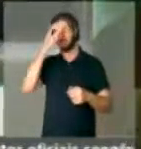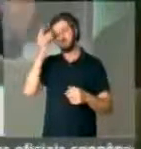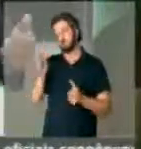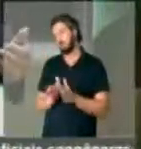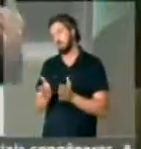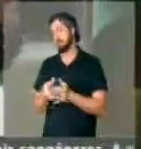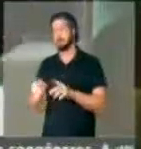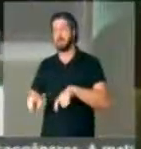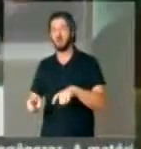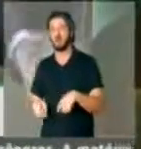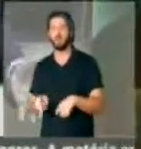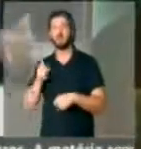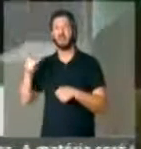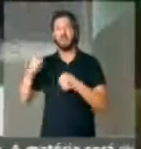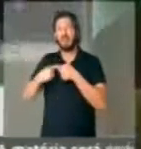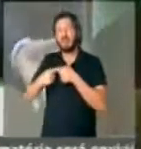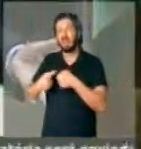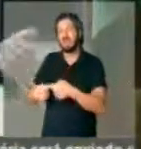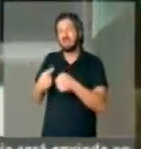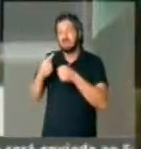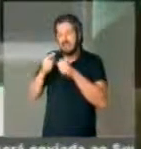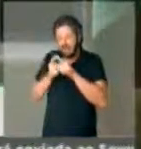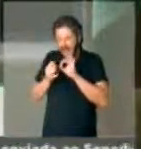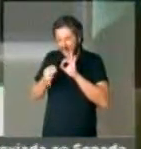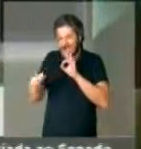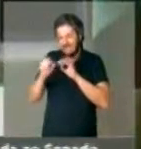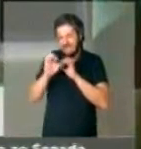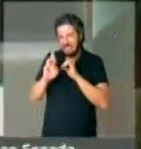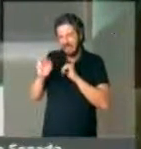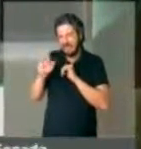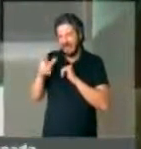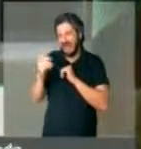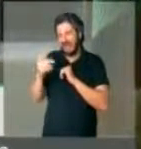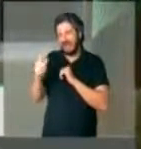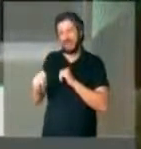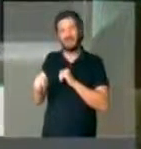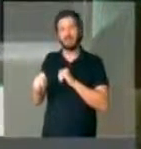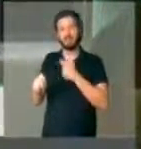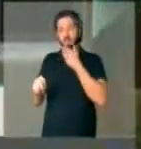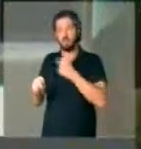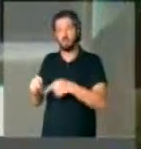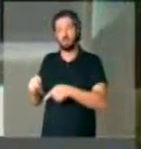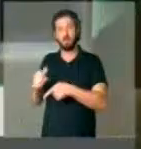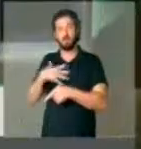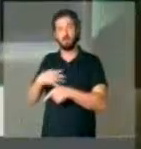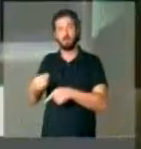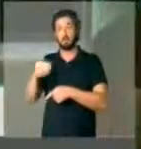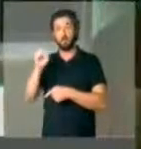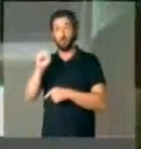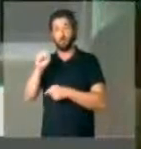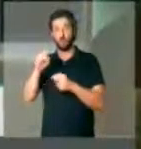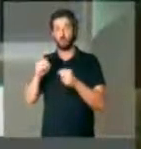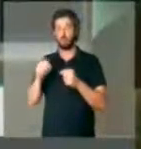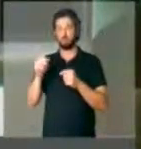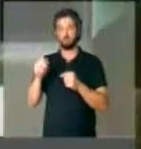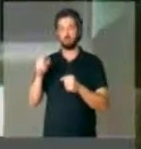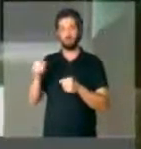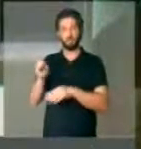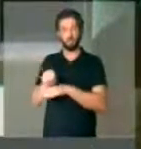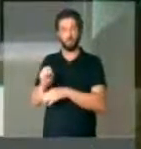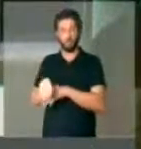de agricultor lá do interior do município de Serra Talhada, e o camarada criar 8 filhos como ele